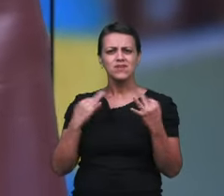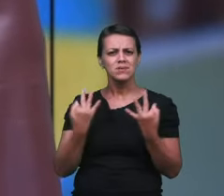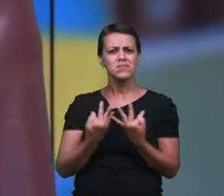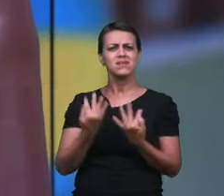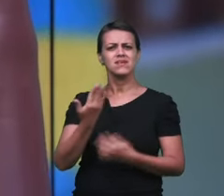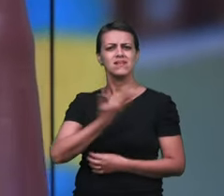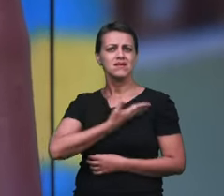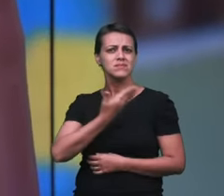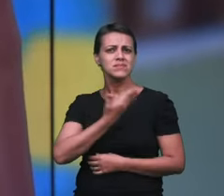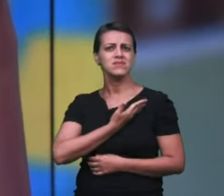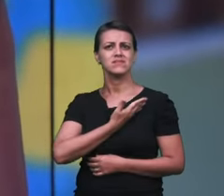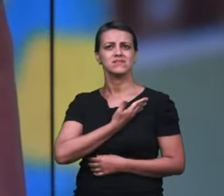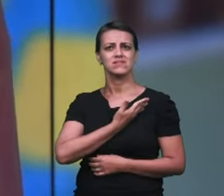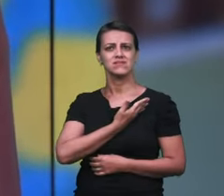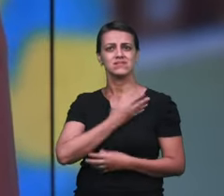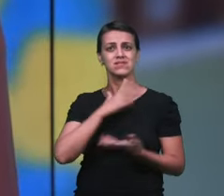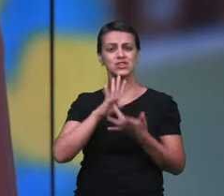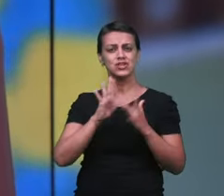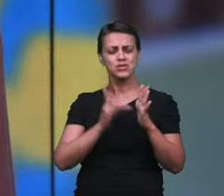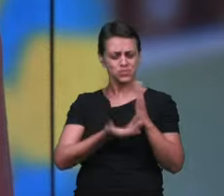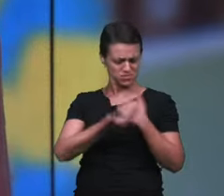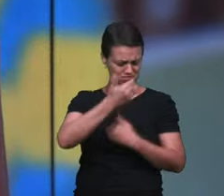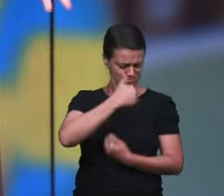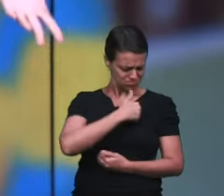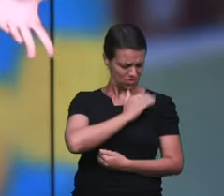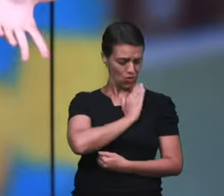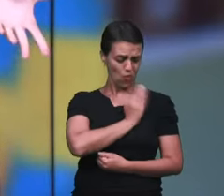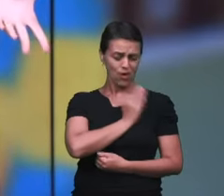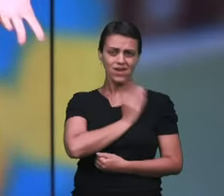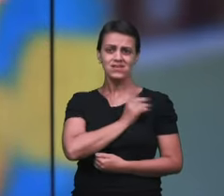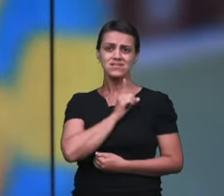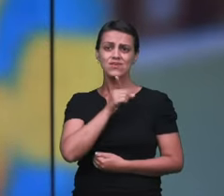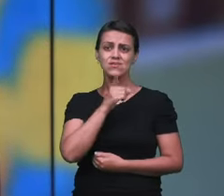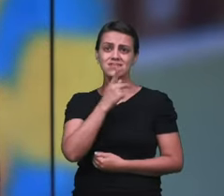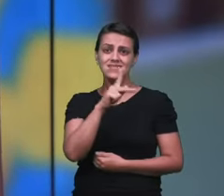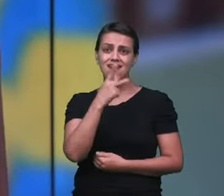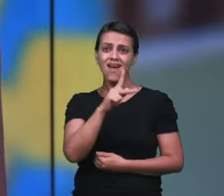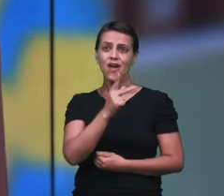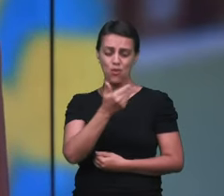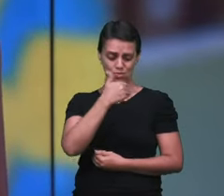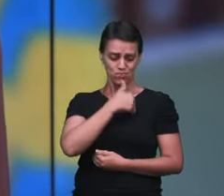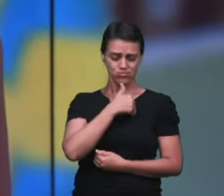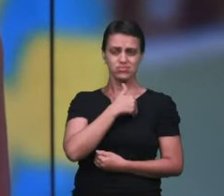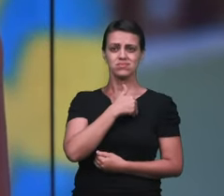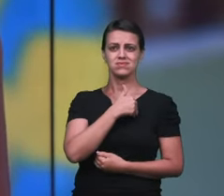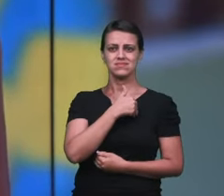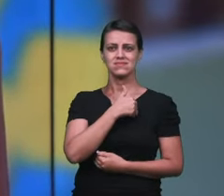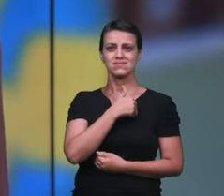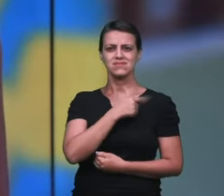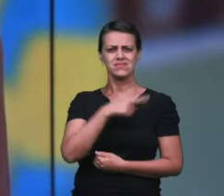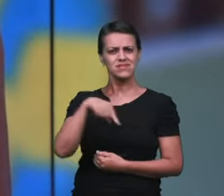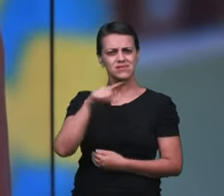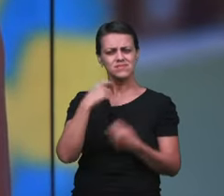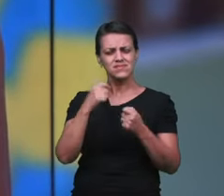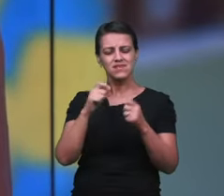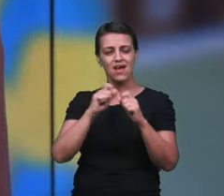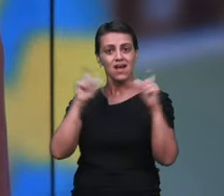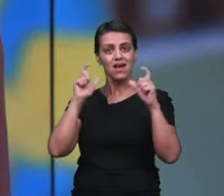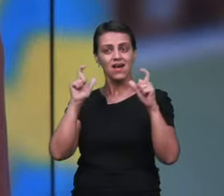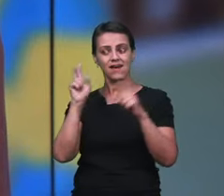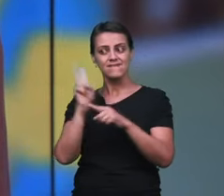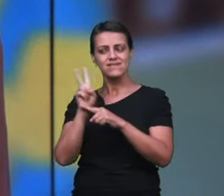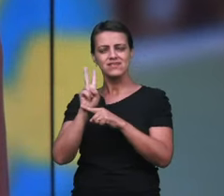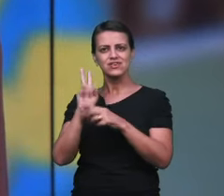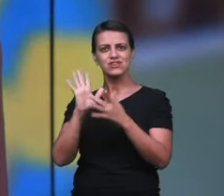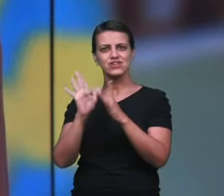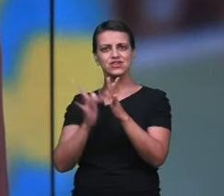amigos, que Jesus possa nascer em muitos corações, que todos possam estar atentos e vigilantes para a volta